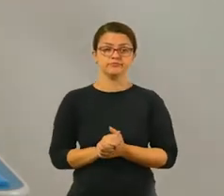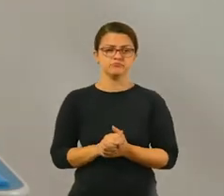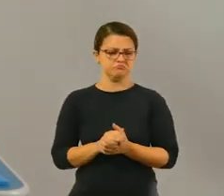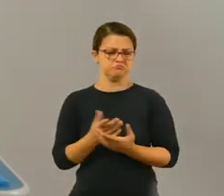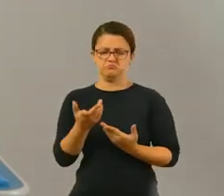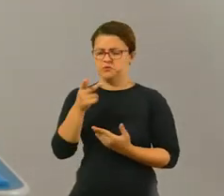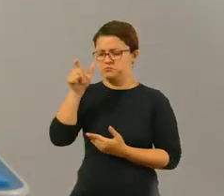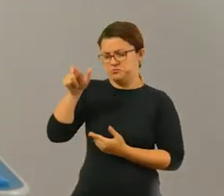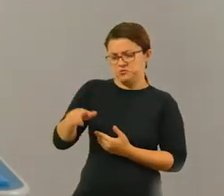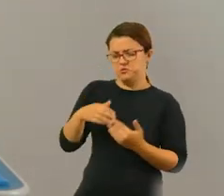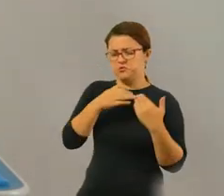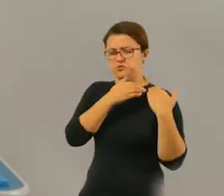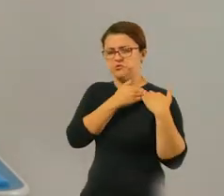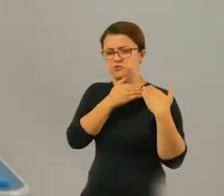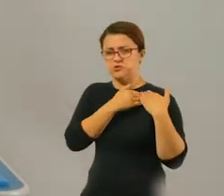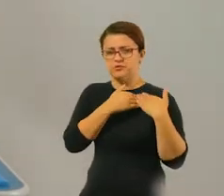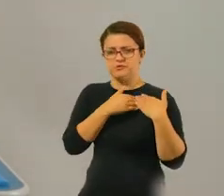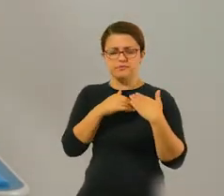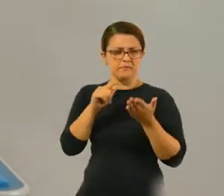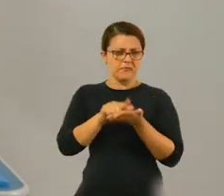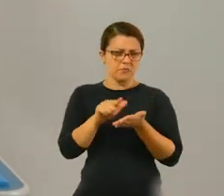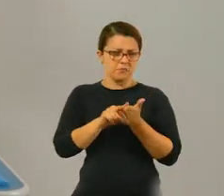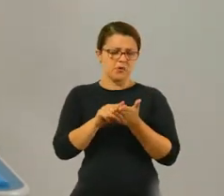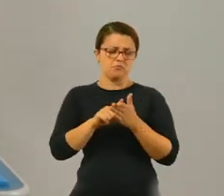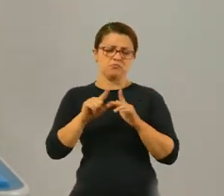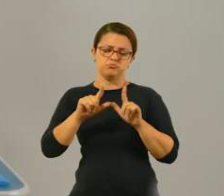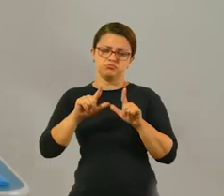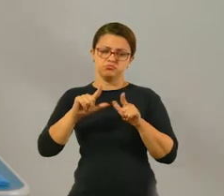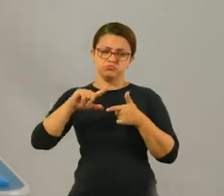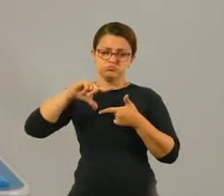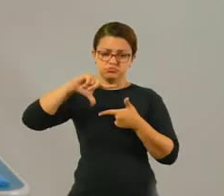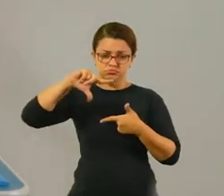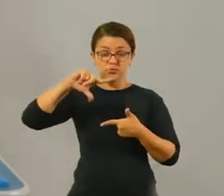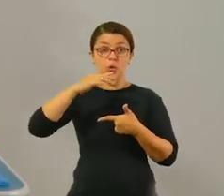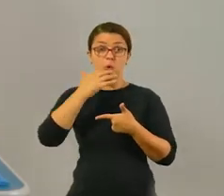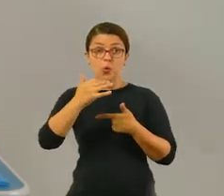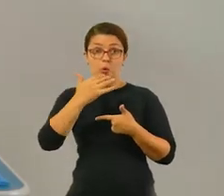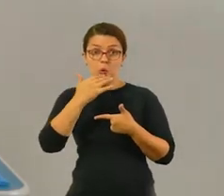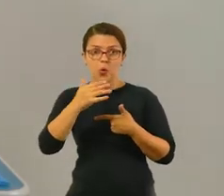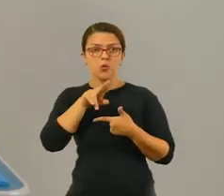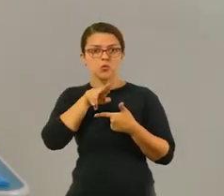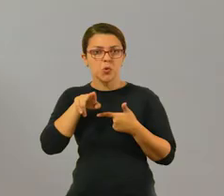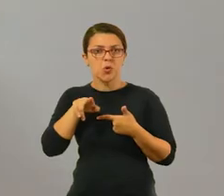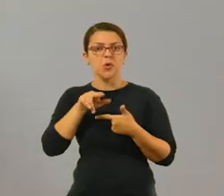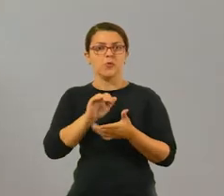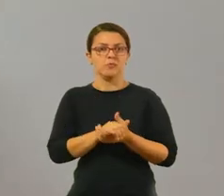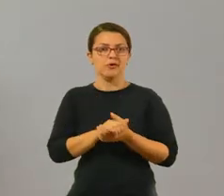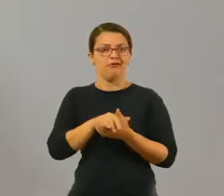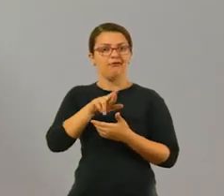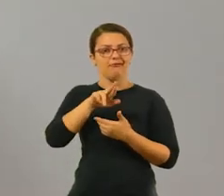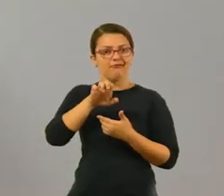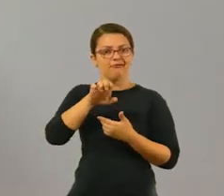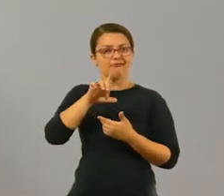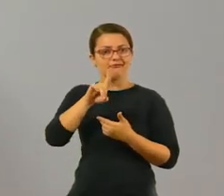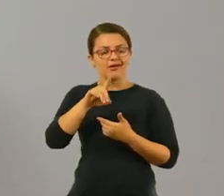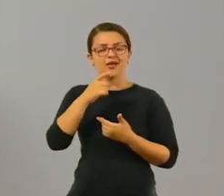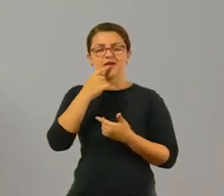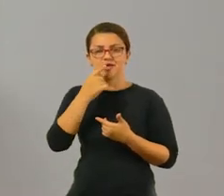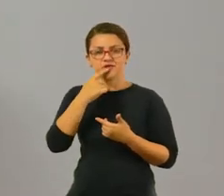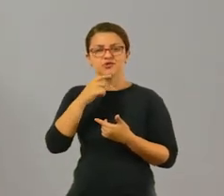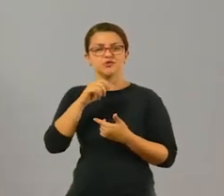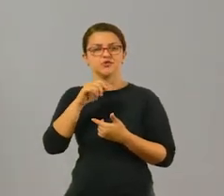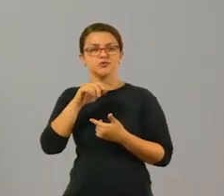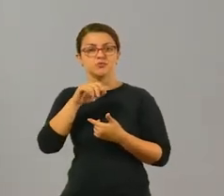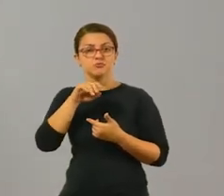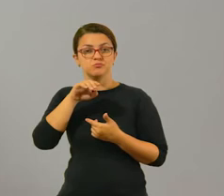seguinte, o responsável pode listar na mão, numa folhinha assim, ó, pode escrever aqui as cores, red,